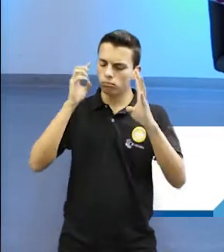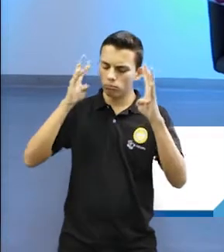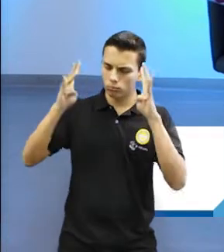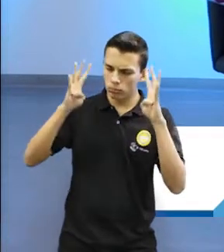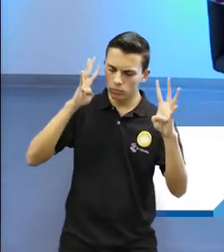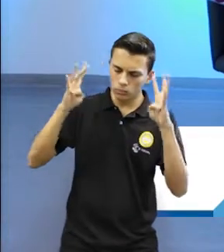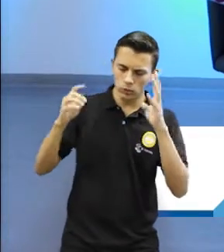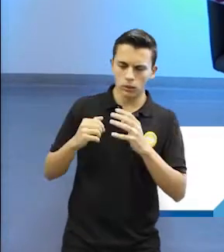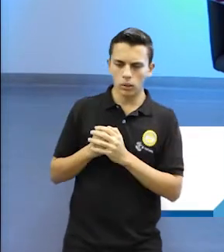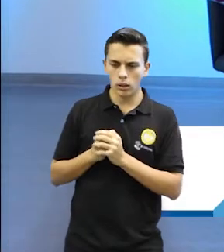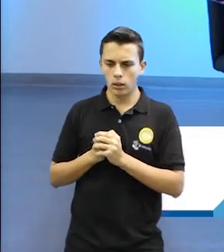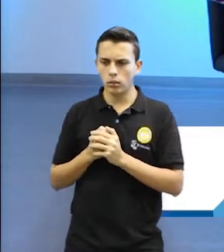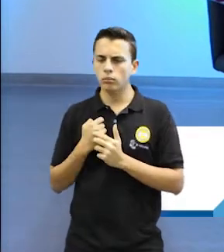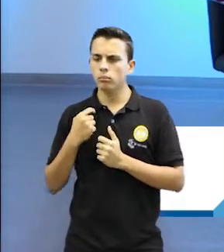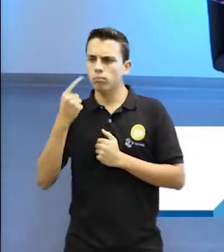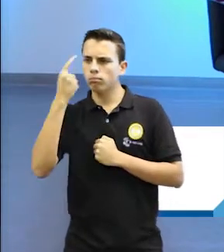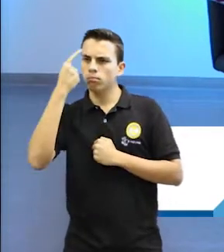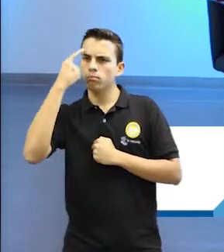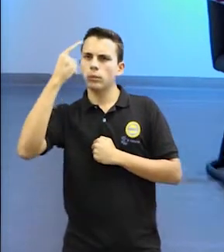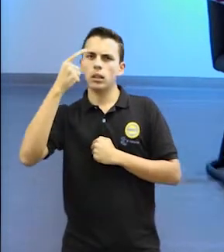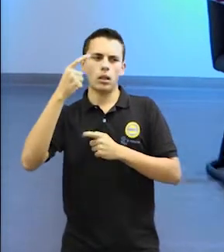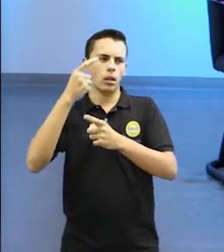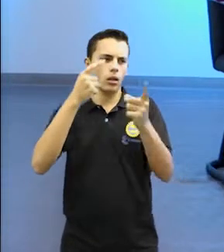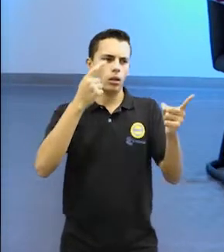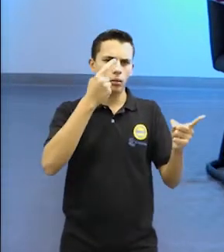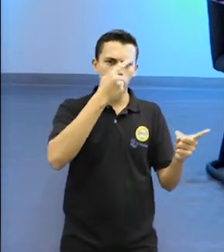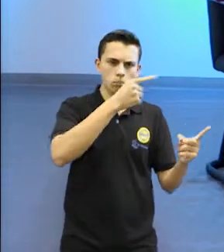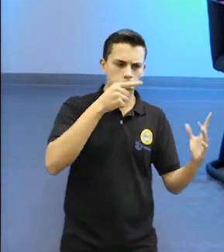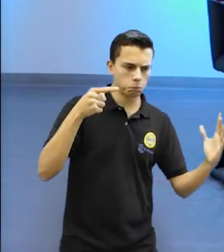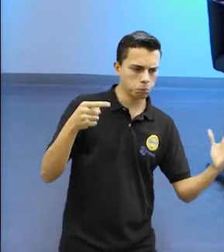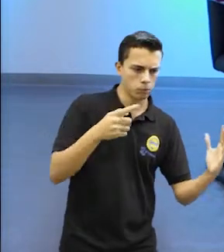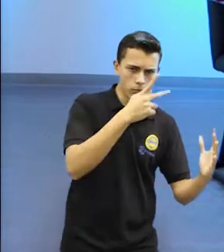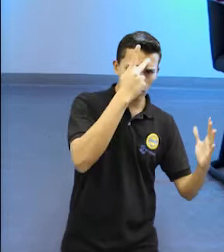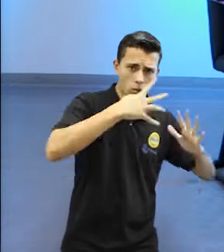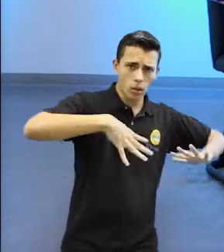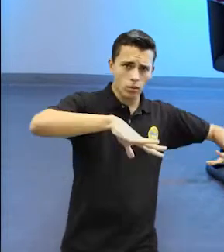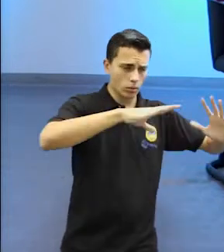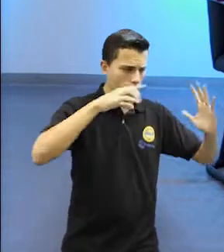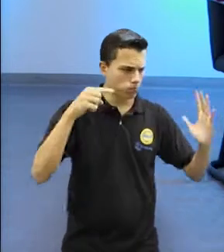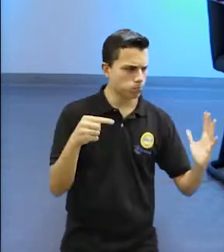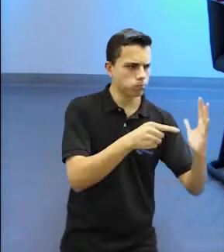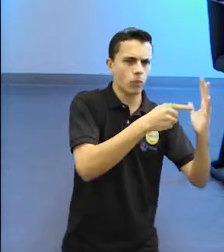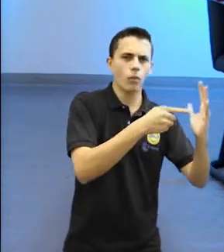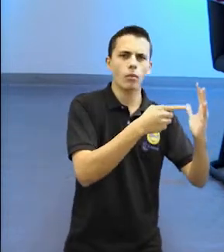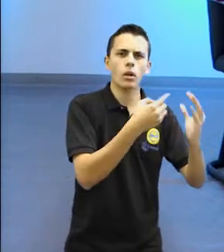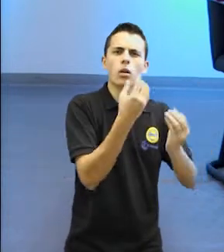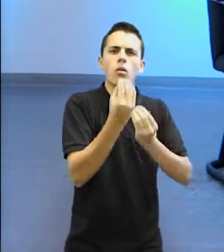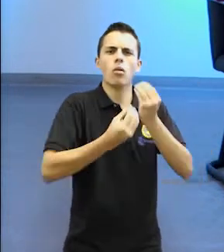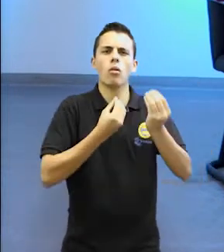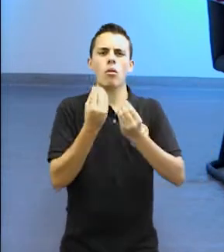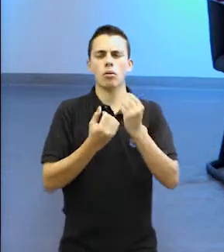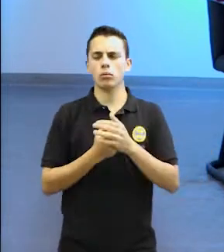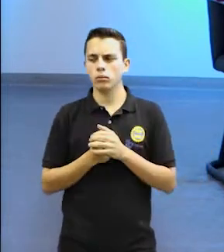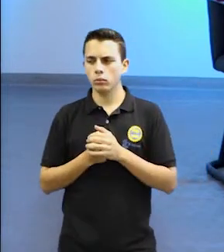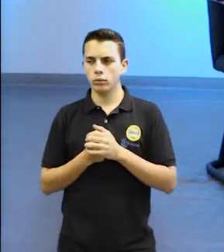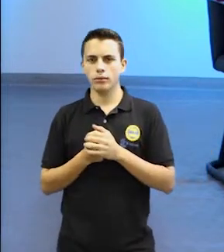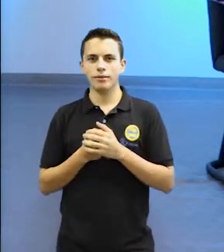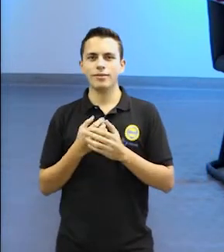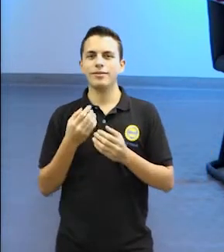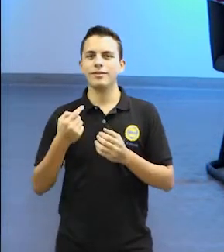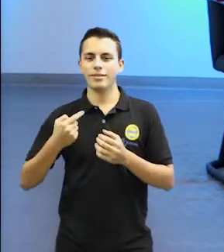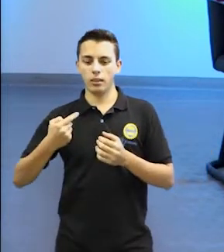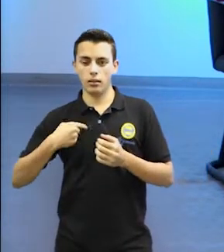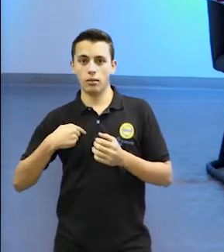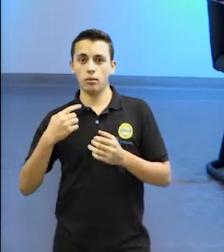de pensar em formas que pudesse atingir as pessoas, sempre no sentido de trazer informação pra, e